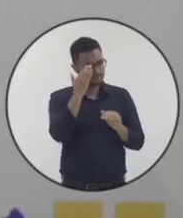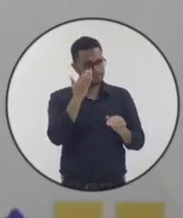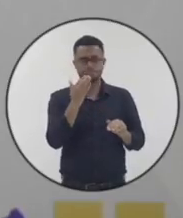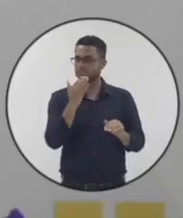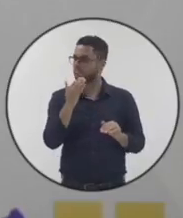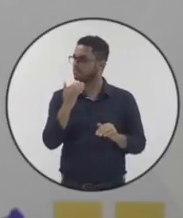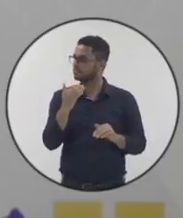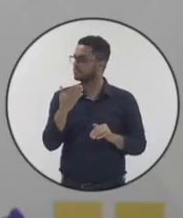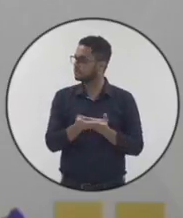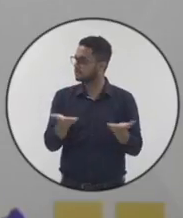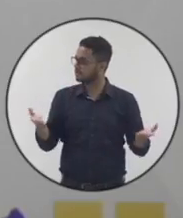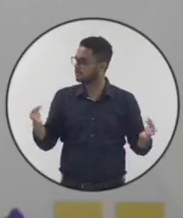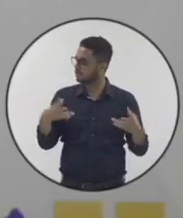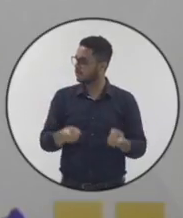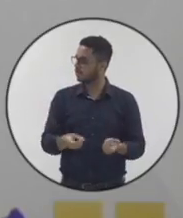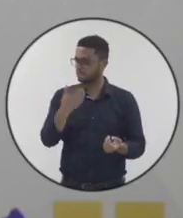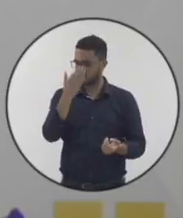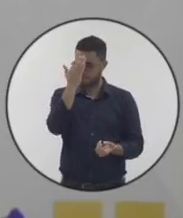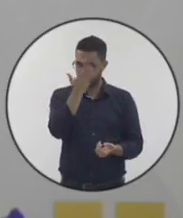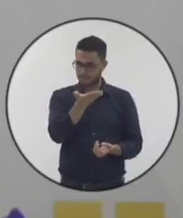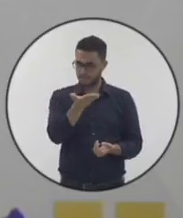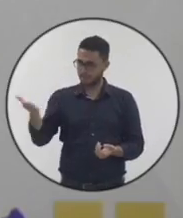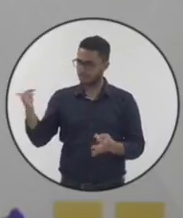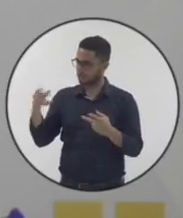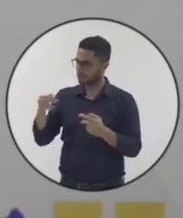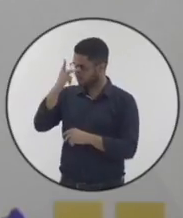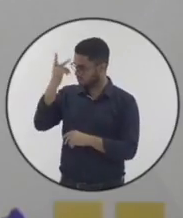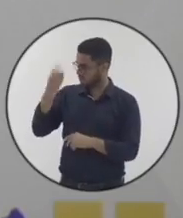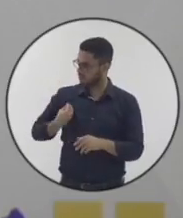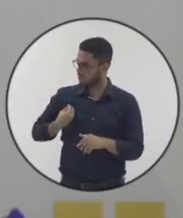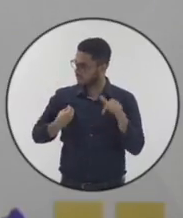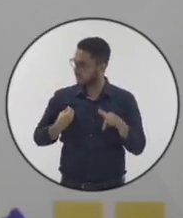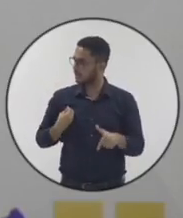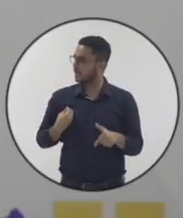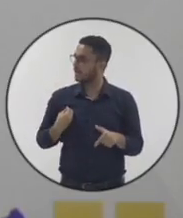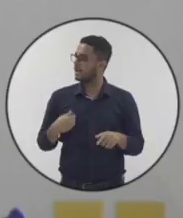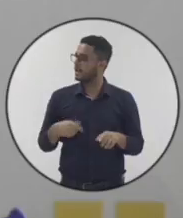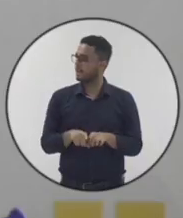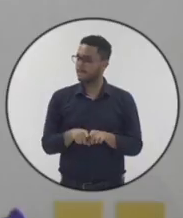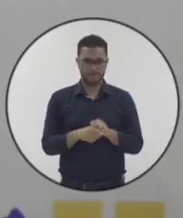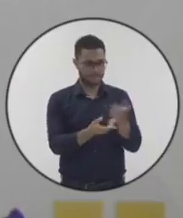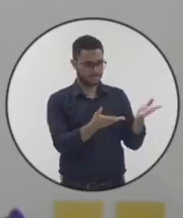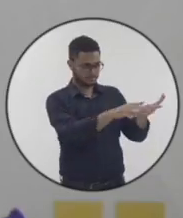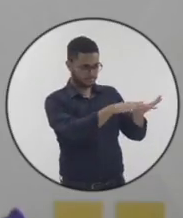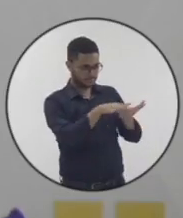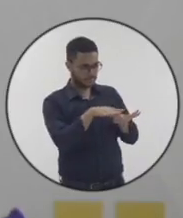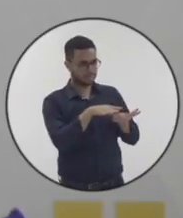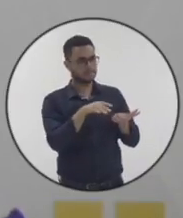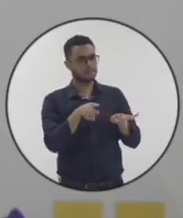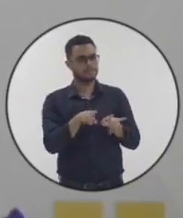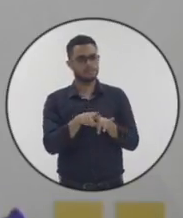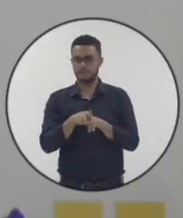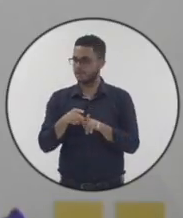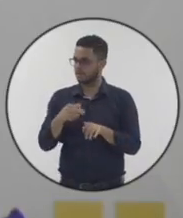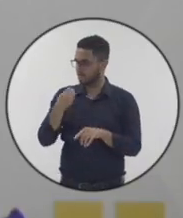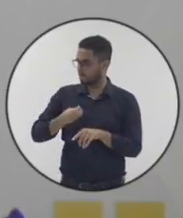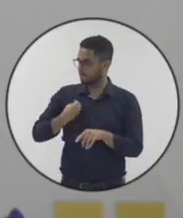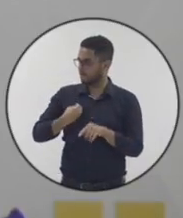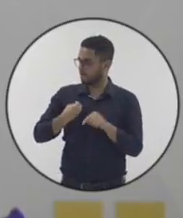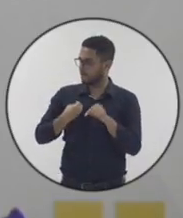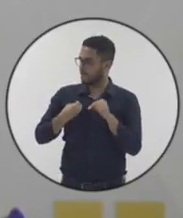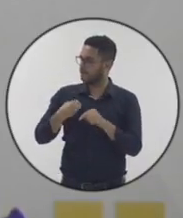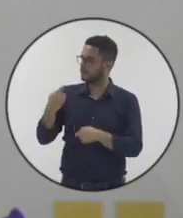estiveram conosco, muito obrigado a todos que estiveram aqui presencialmente, na plateia, presencialmente aqui no